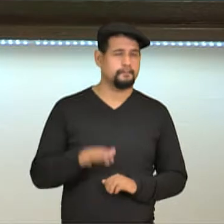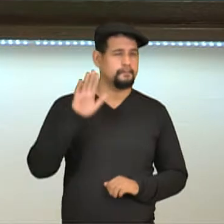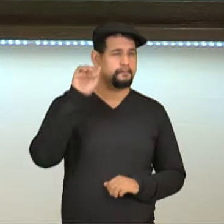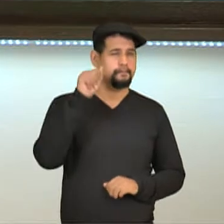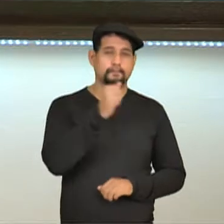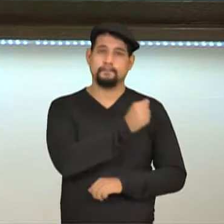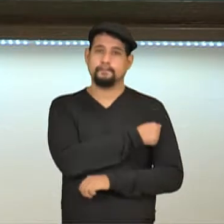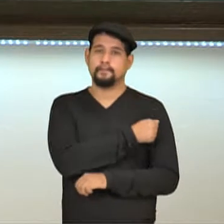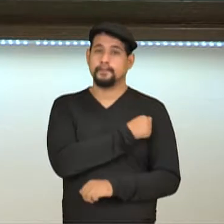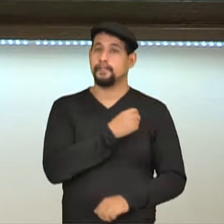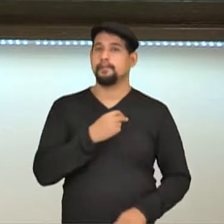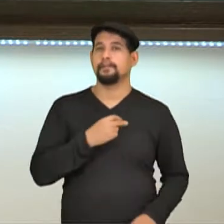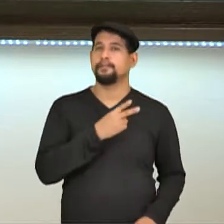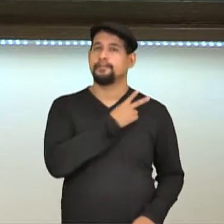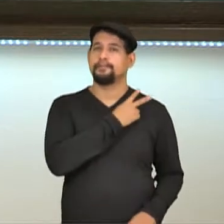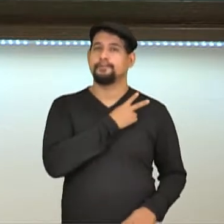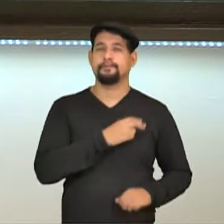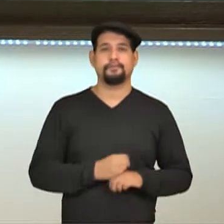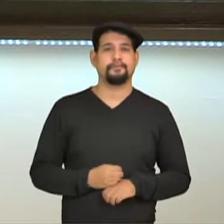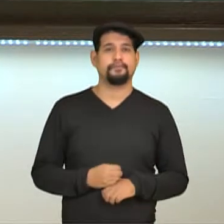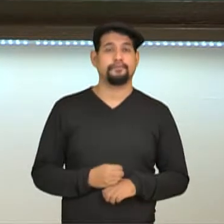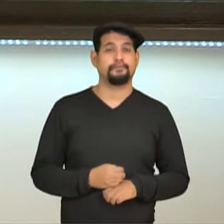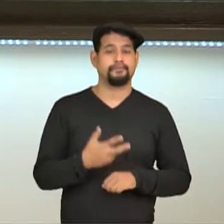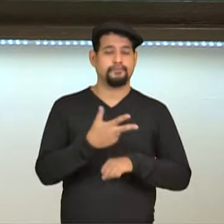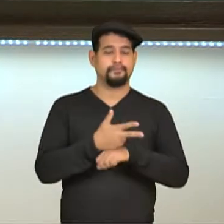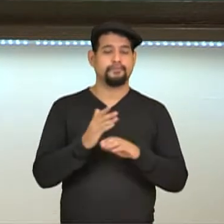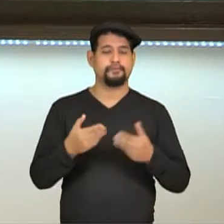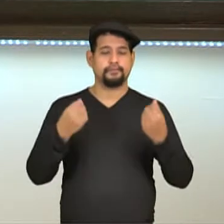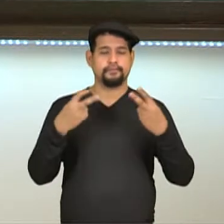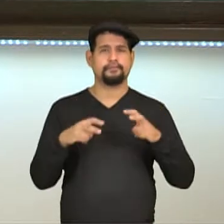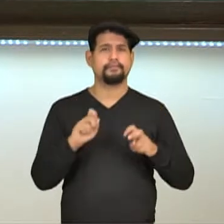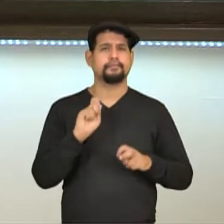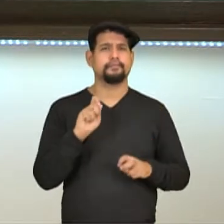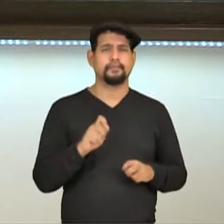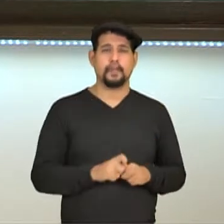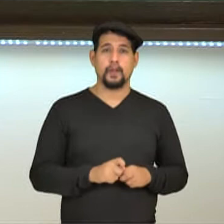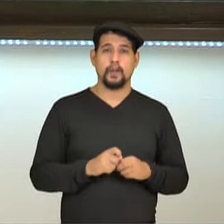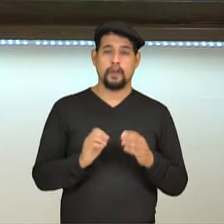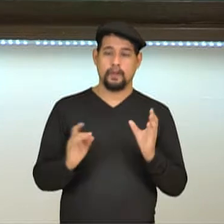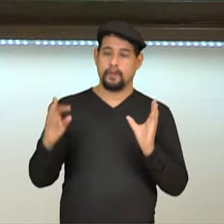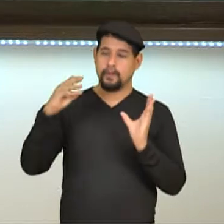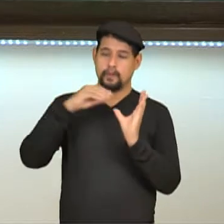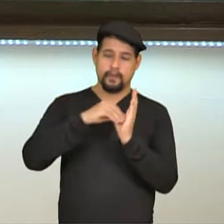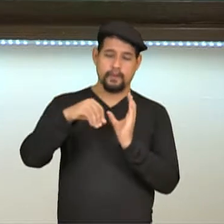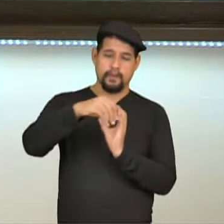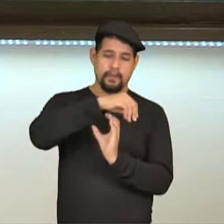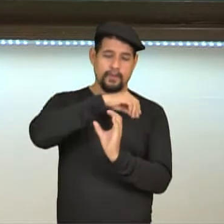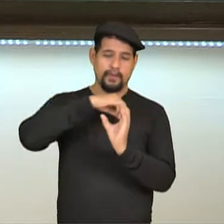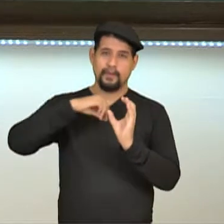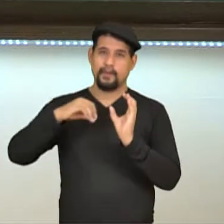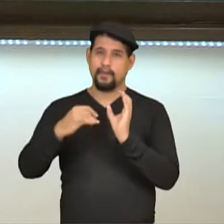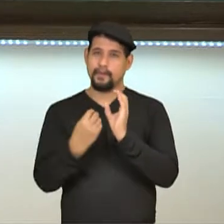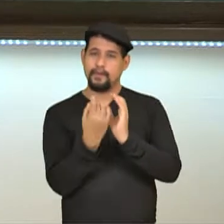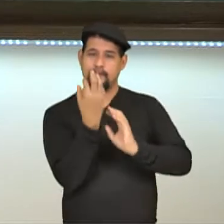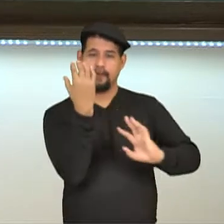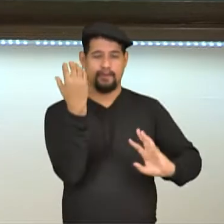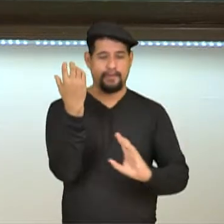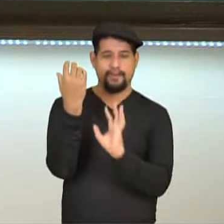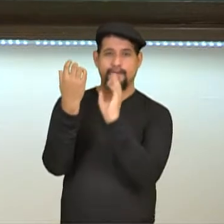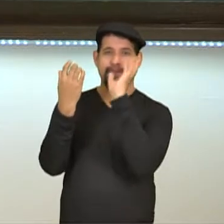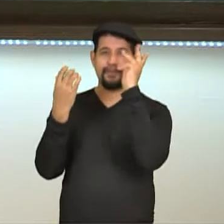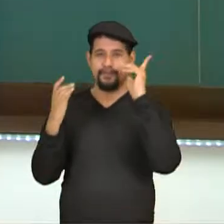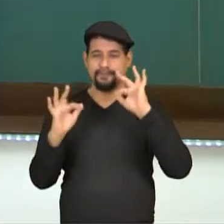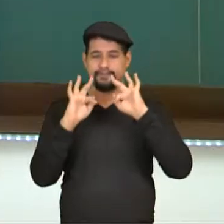Olá, estudantes da segunda série do ensino médio. Neste vídeo vamos falar sobre polinização, dispersão e cultivo